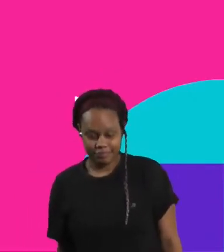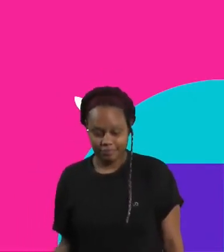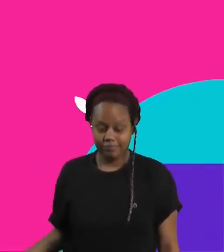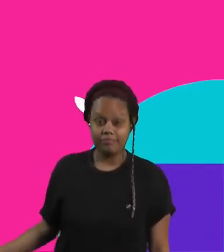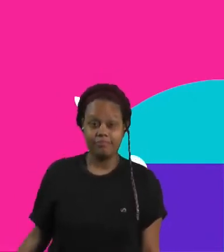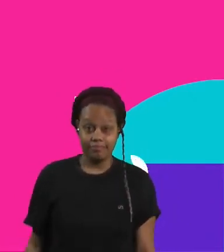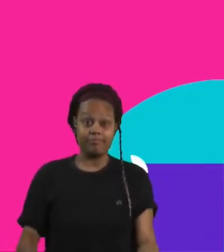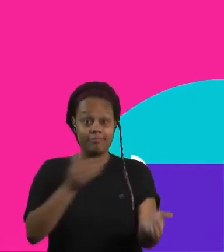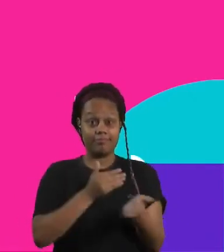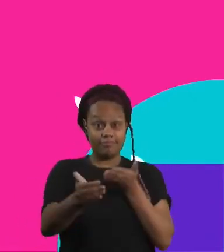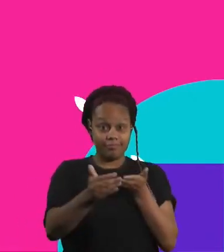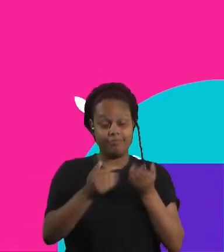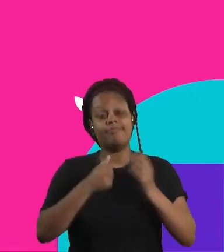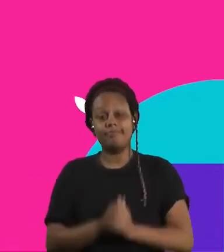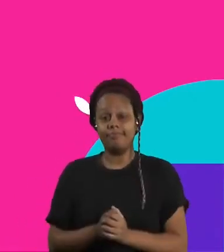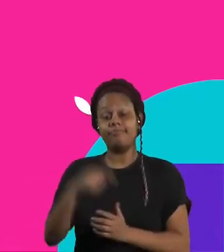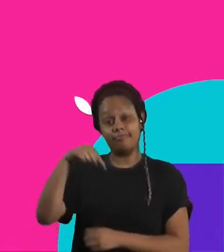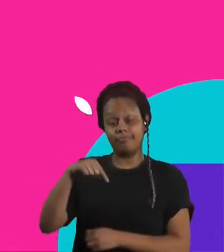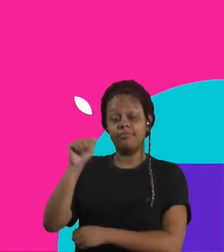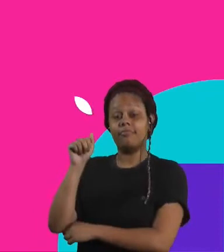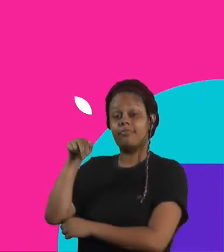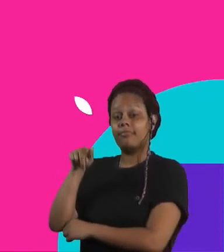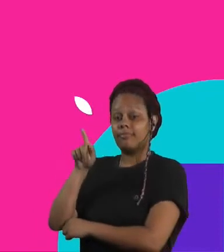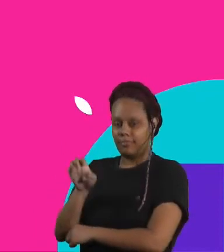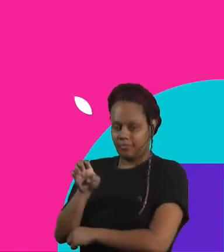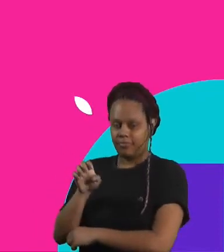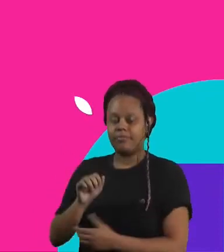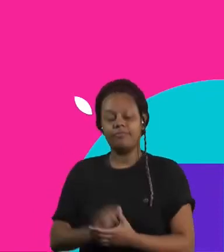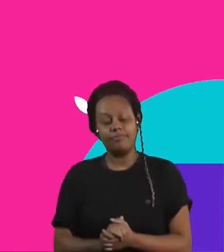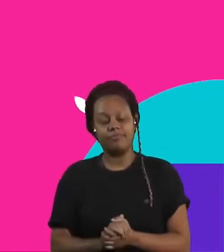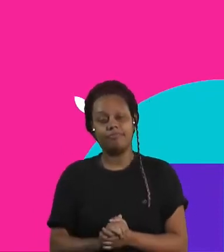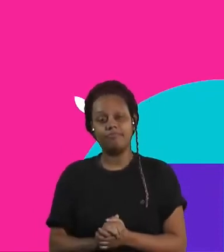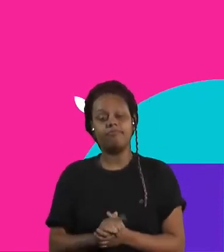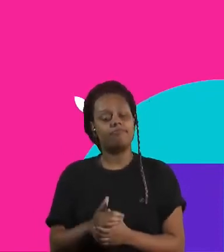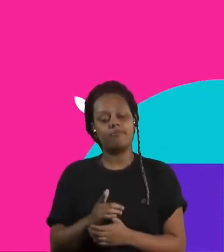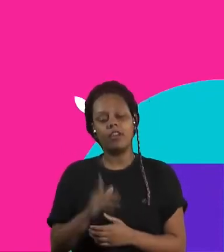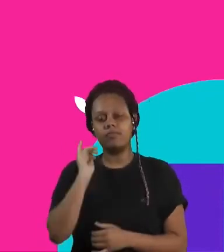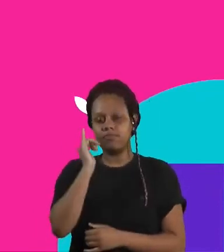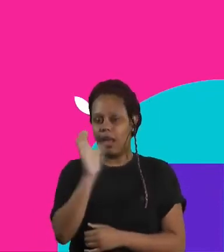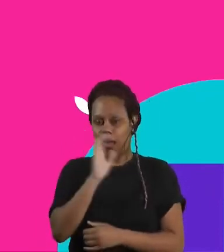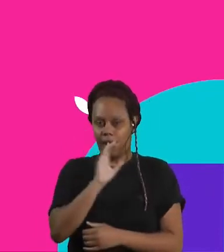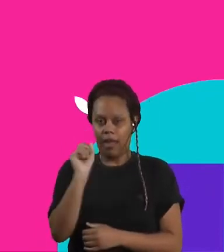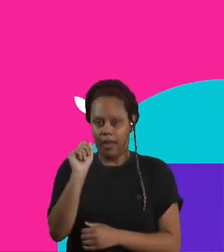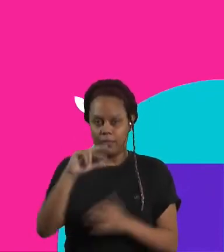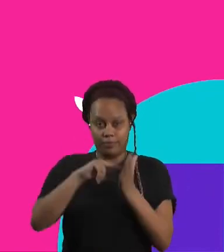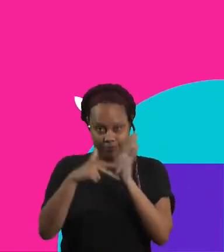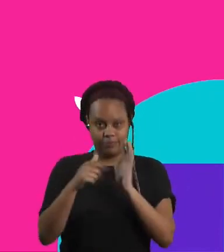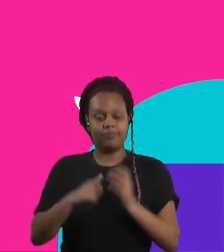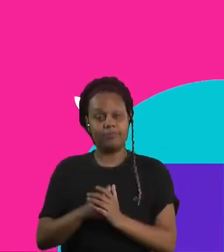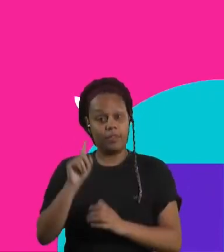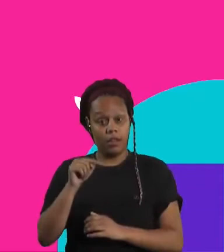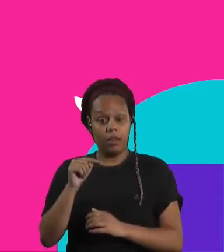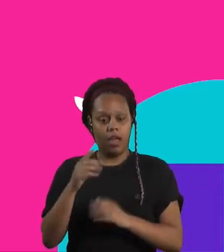Então vamos lá, pessoal. Aqui na Engie, deixa eu só contar um pouquinho também do que é a Engie, muito rapidamente. A Engie é uma geradora então, de